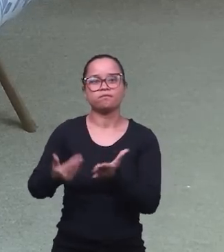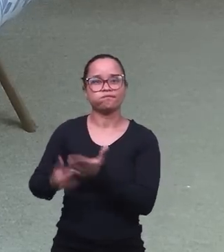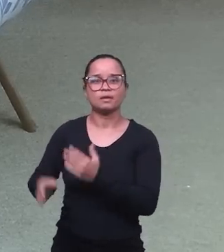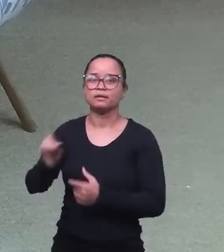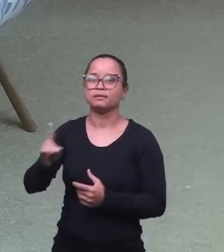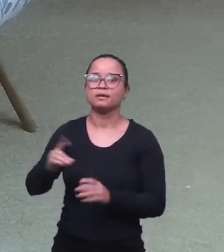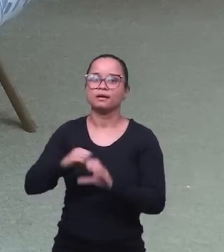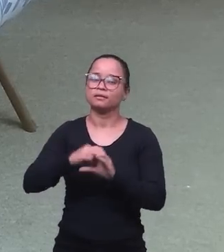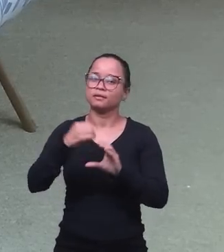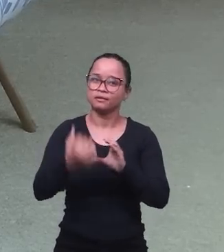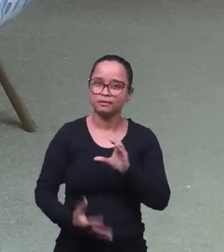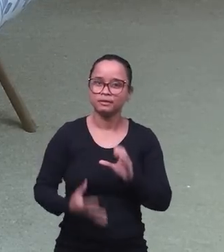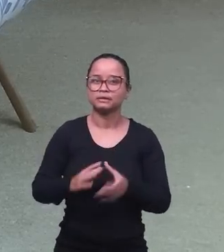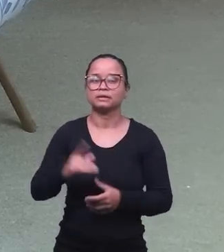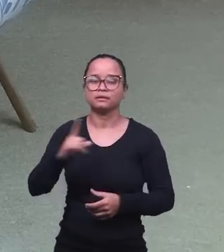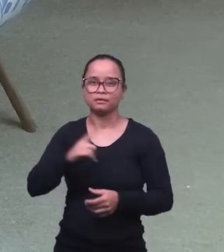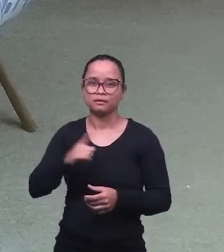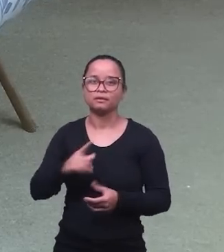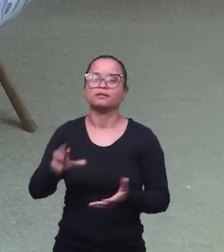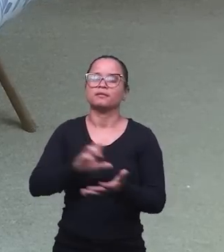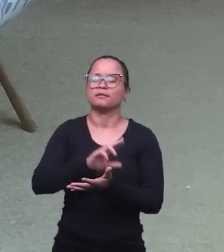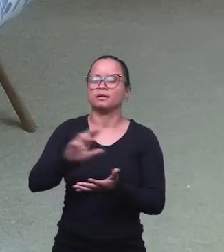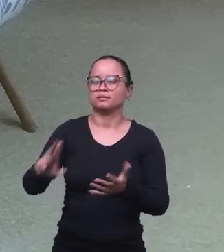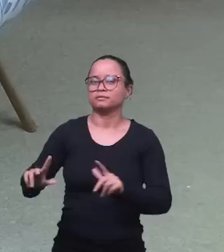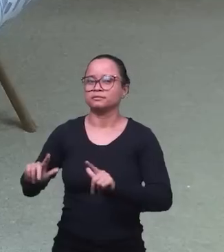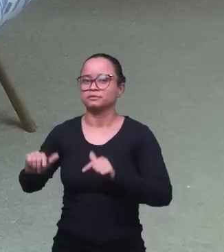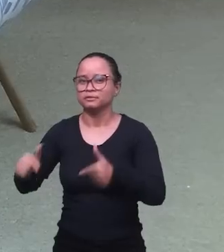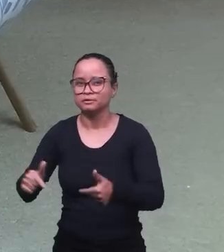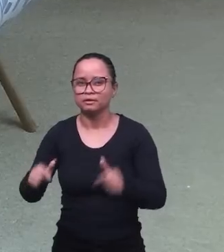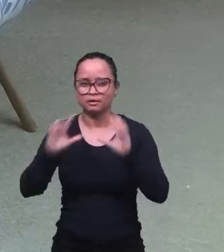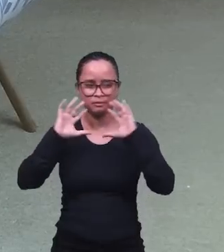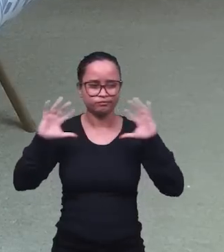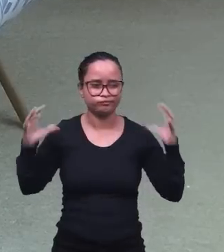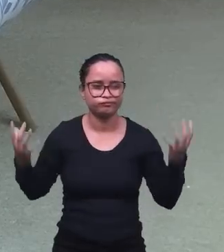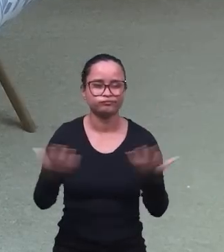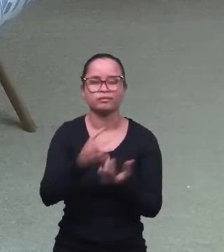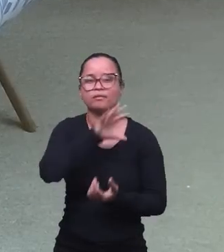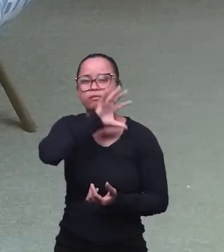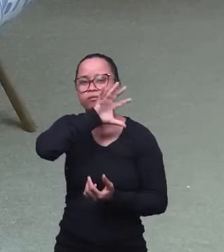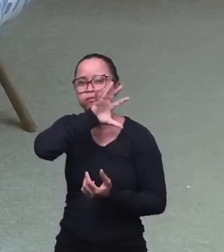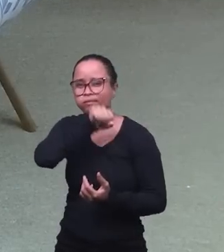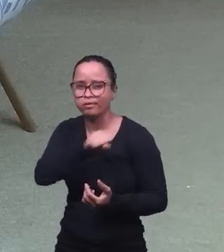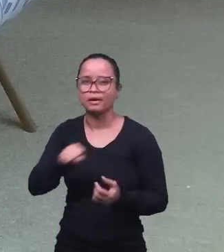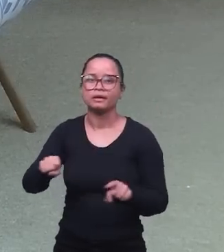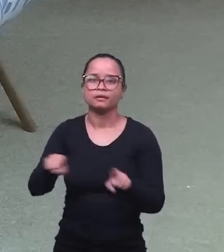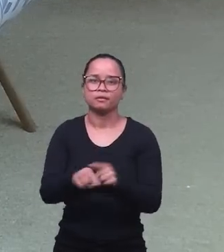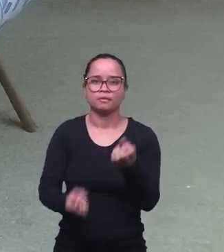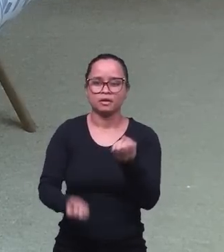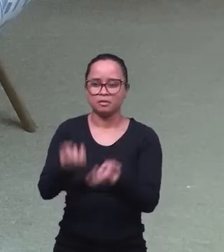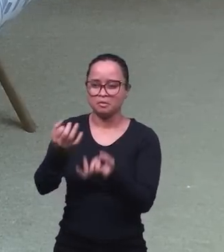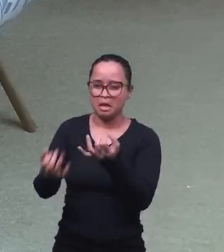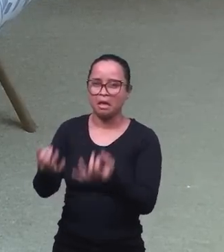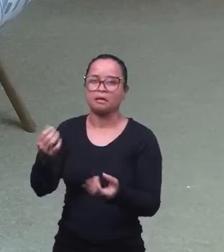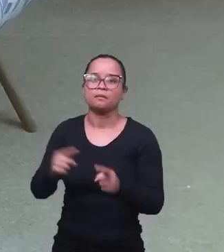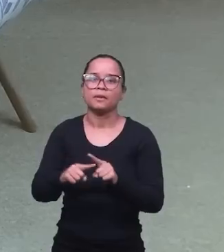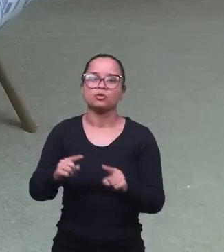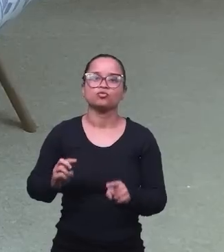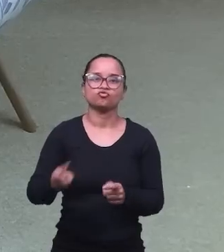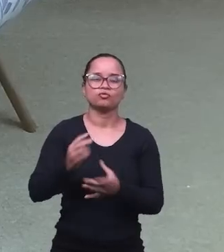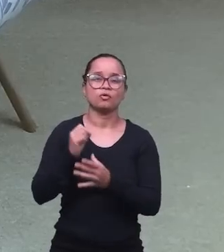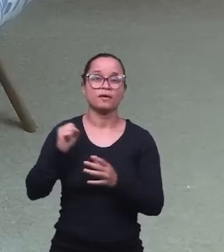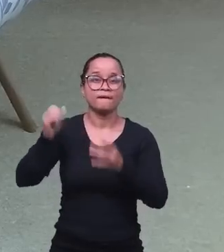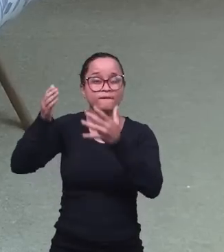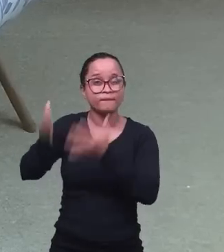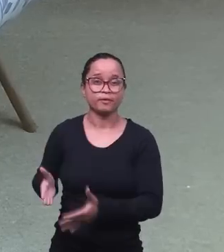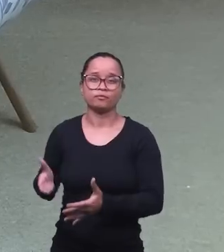características, enfrentou muitas situações, arenas, fogueiras, mas permaneceu sendo fiel.